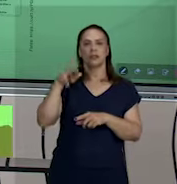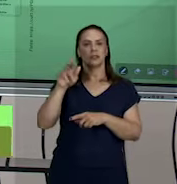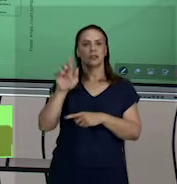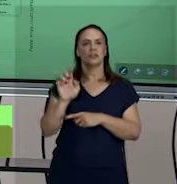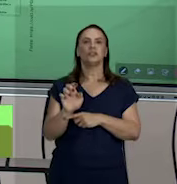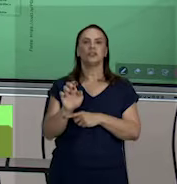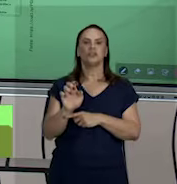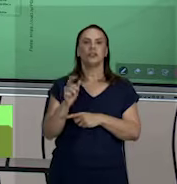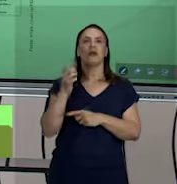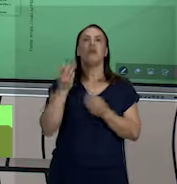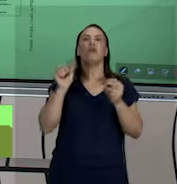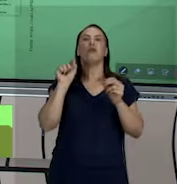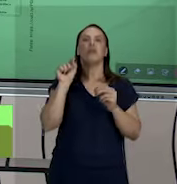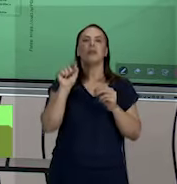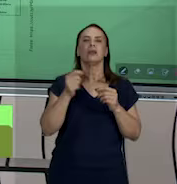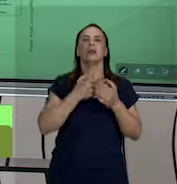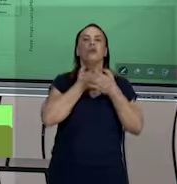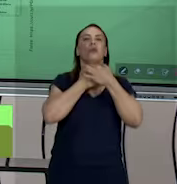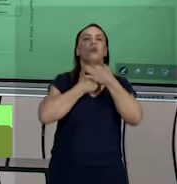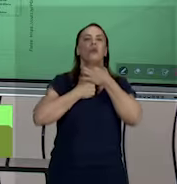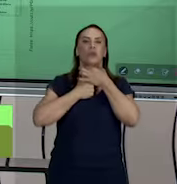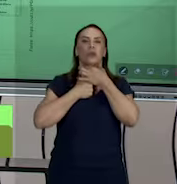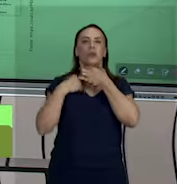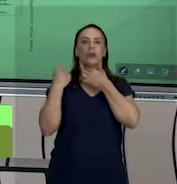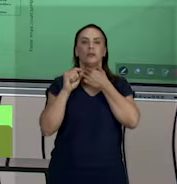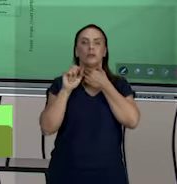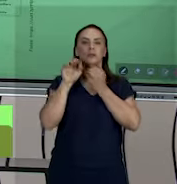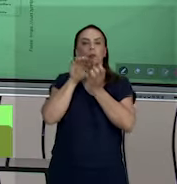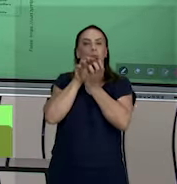vê lá no fundo. Ela também faz parte do